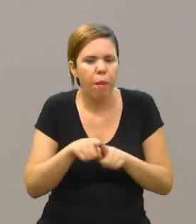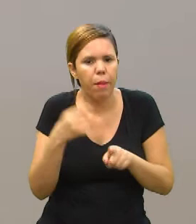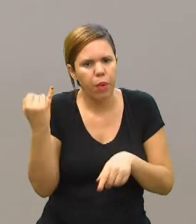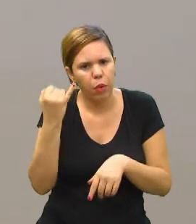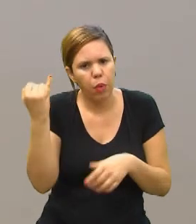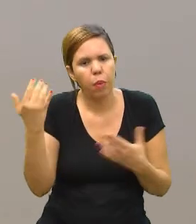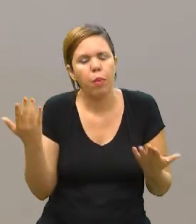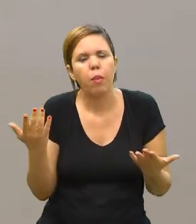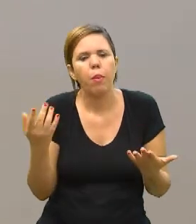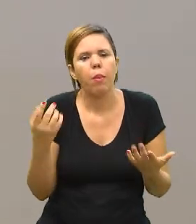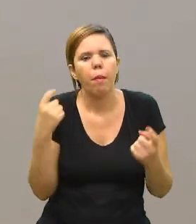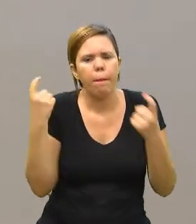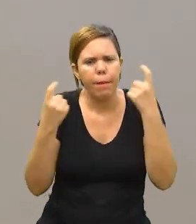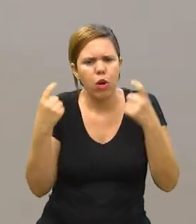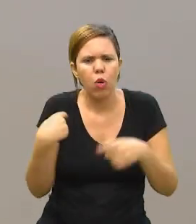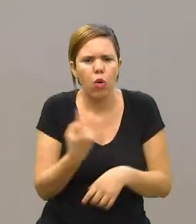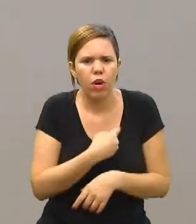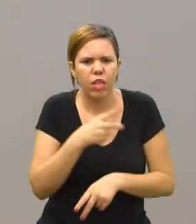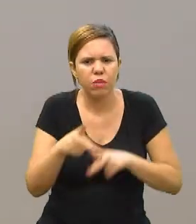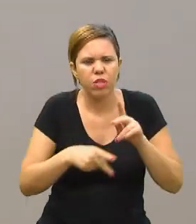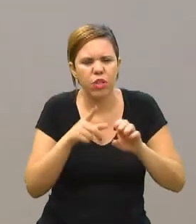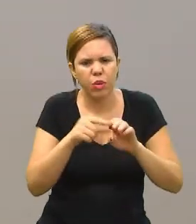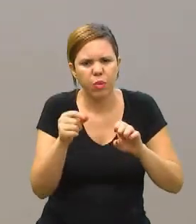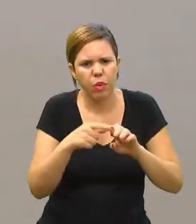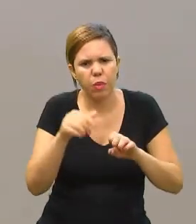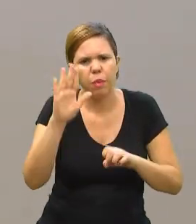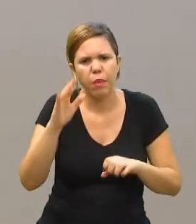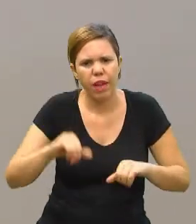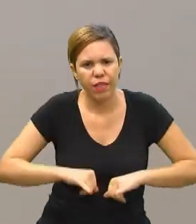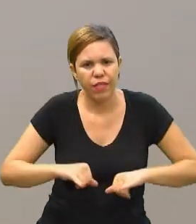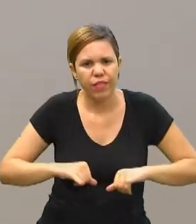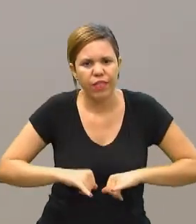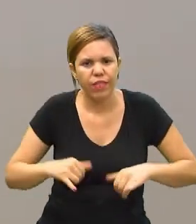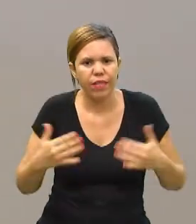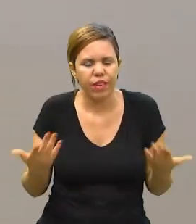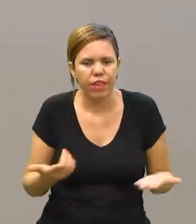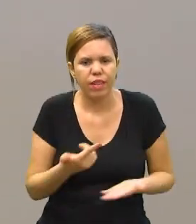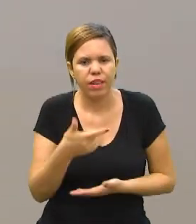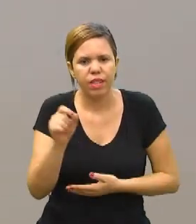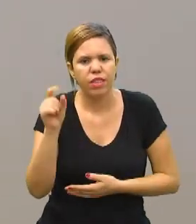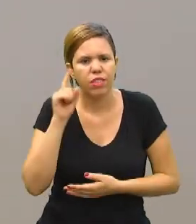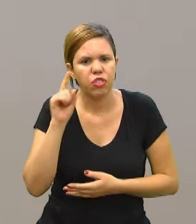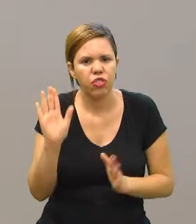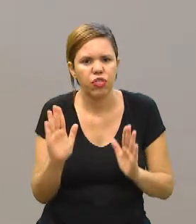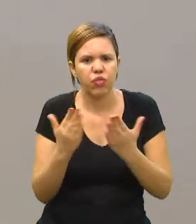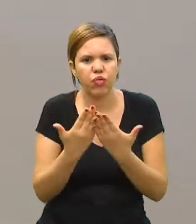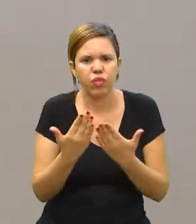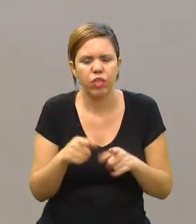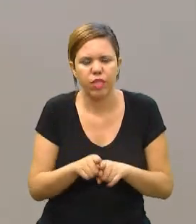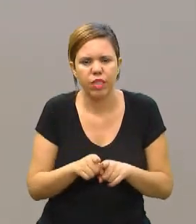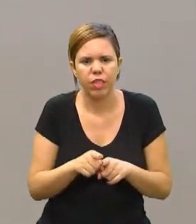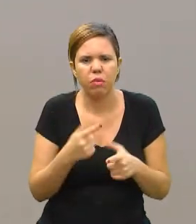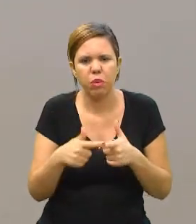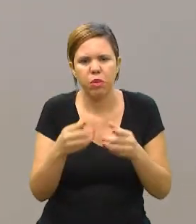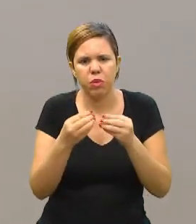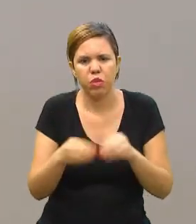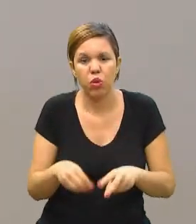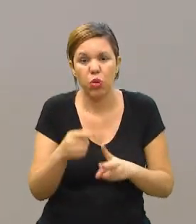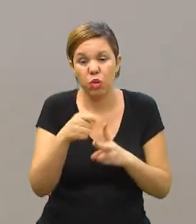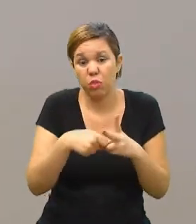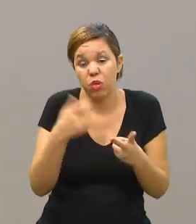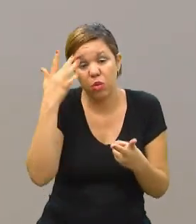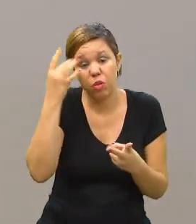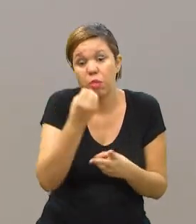também preocupa nesse momento, e nós sabemos que o microempreendedor é quem mais vai sofrer. Afinal, 10 dias de porta fechada é um impacto. Imagina um